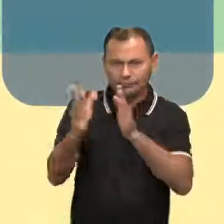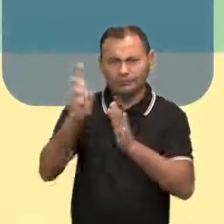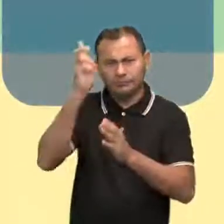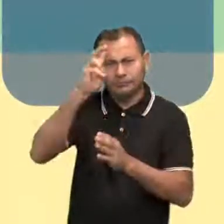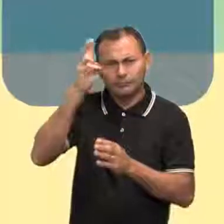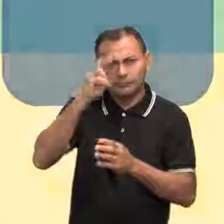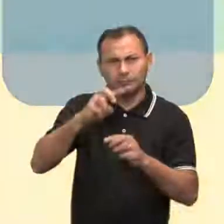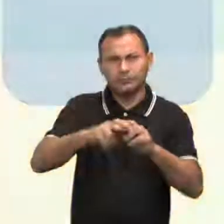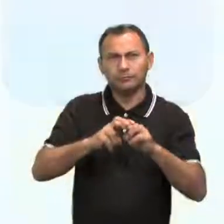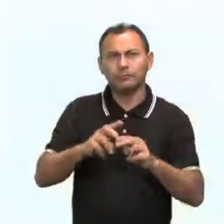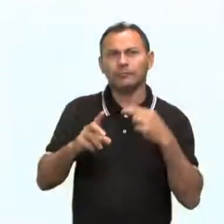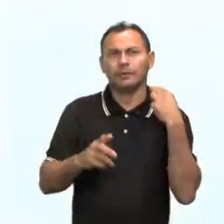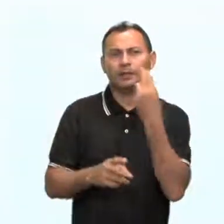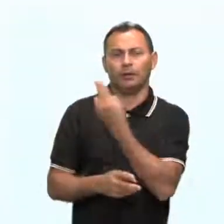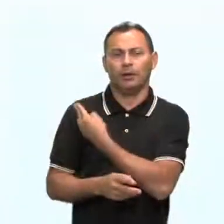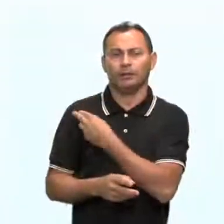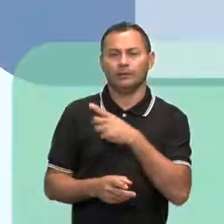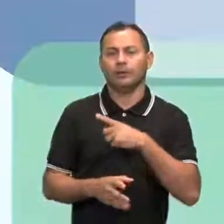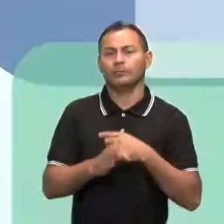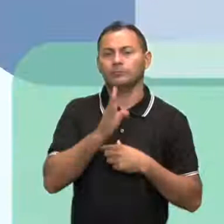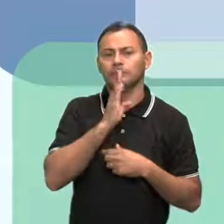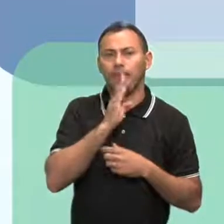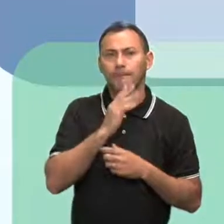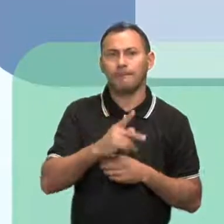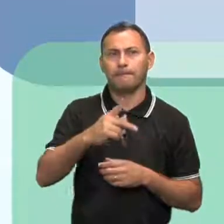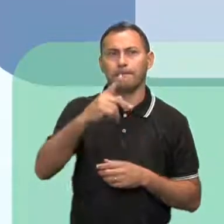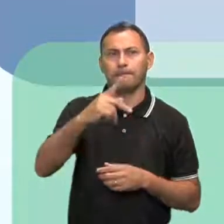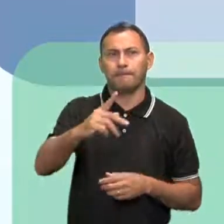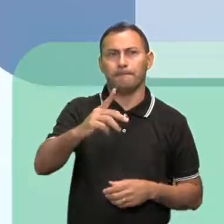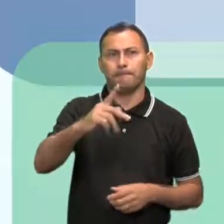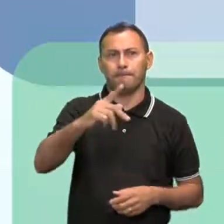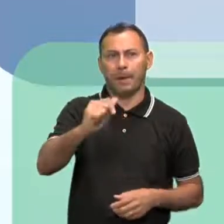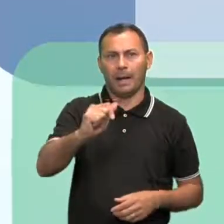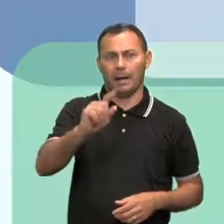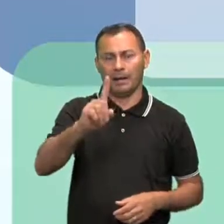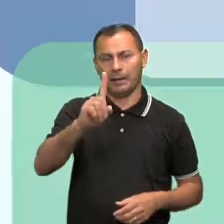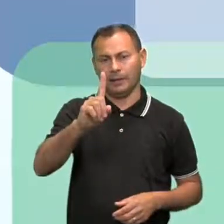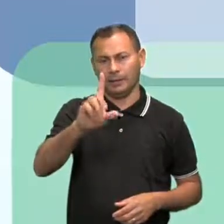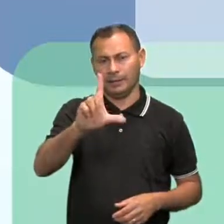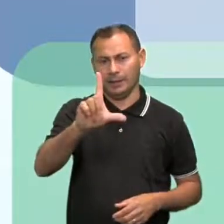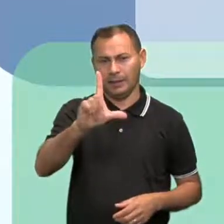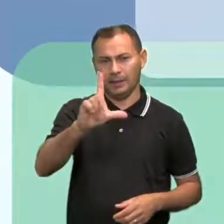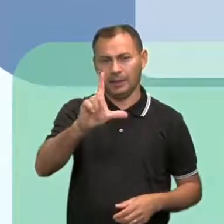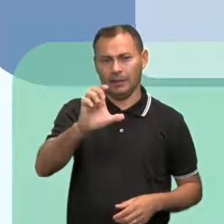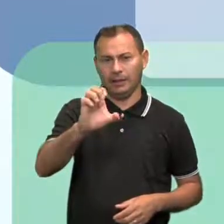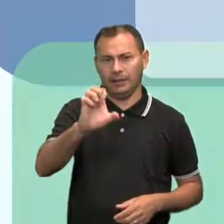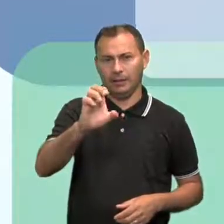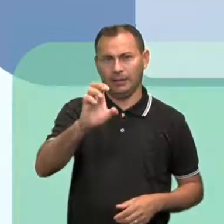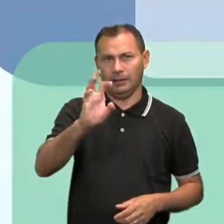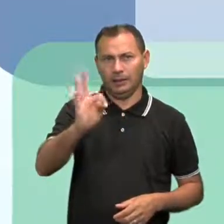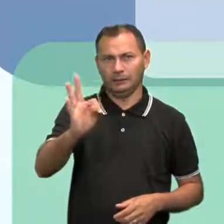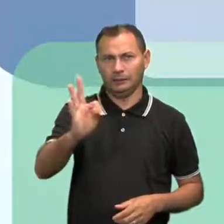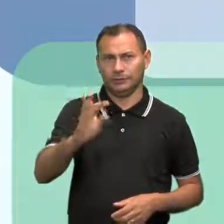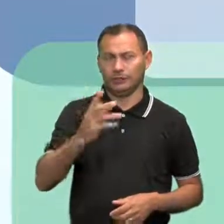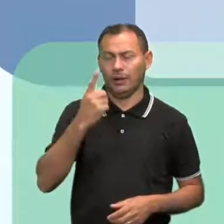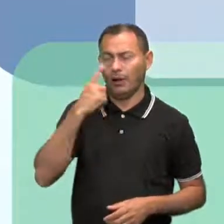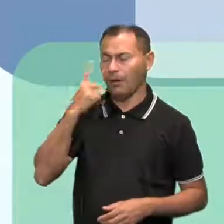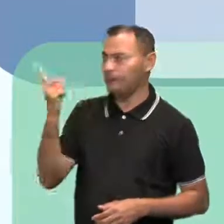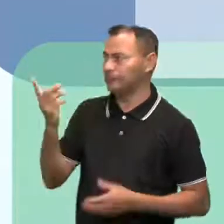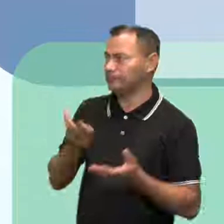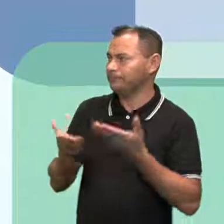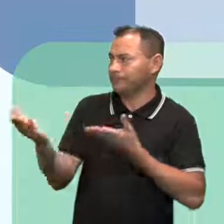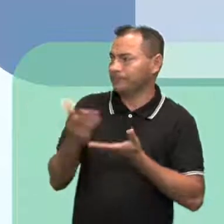lembrar então, que nós temos o chamado Padlet, que vocês já estão participando, é muito legal ver a